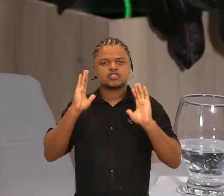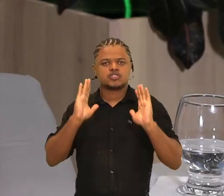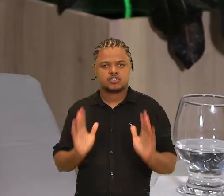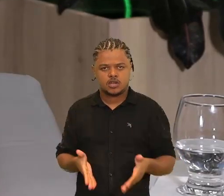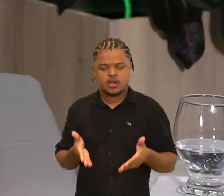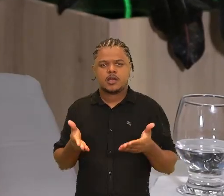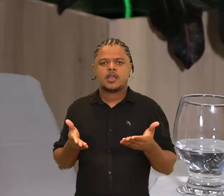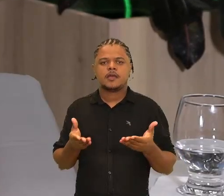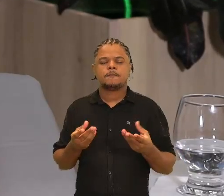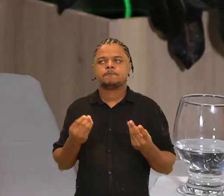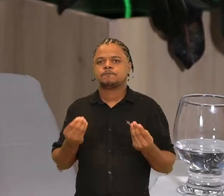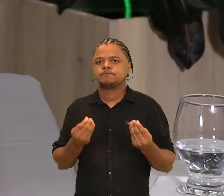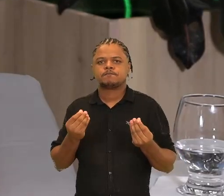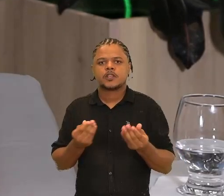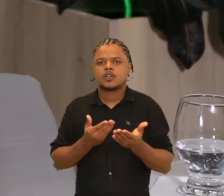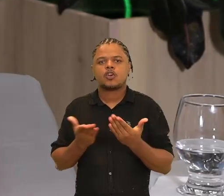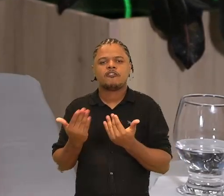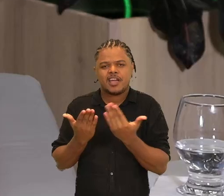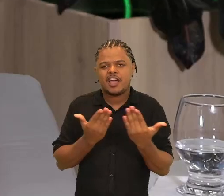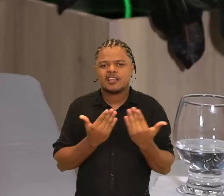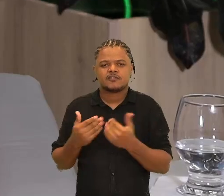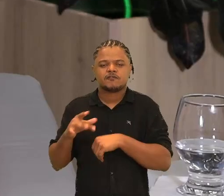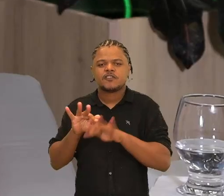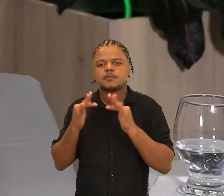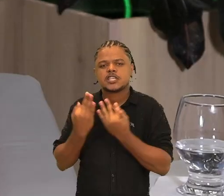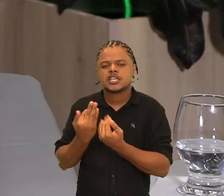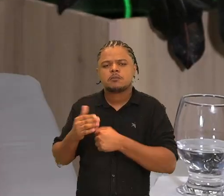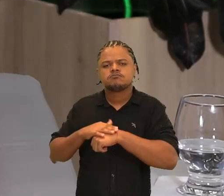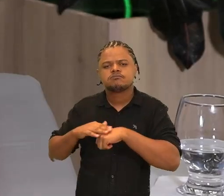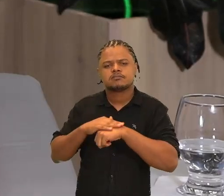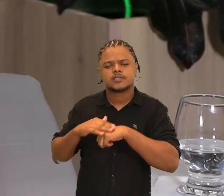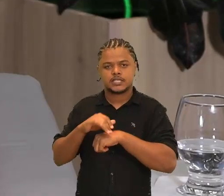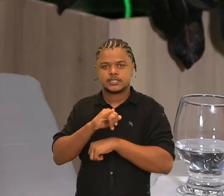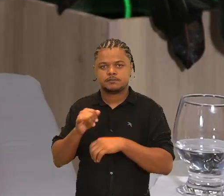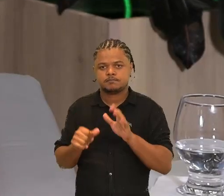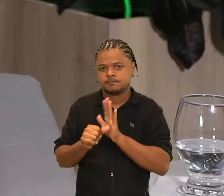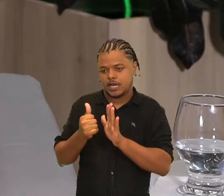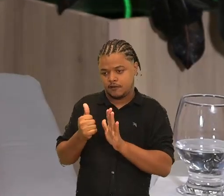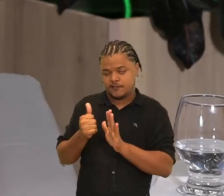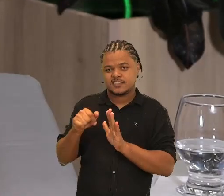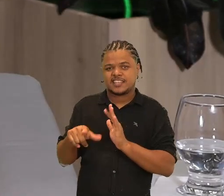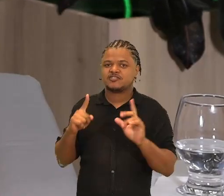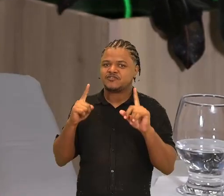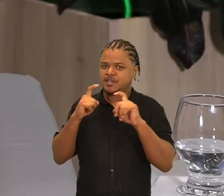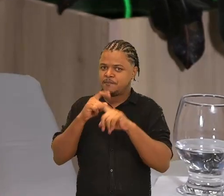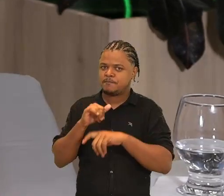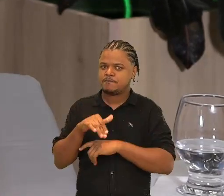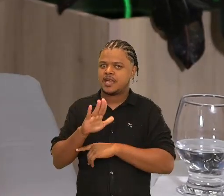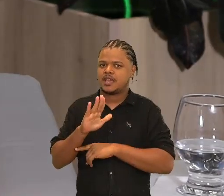vamos conversando com a família. Se for uma família que está vindo pela primeira vez, é um pouco mais complicado até iniciar